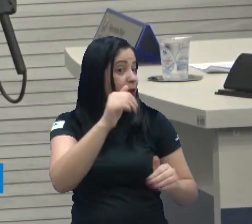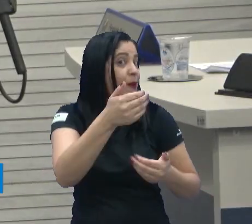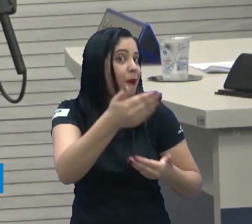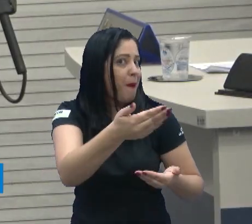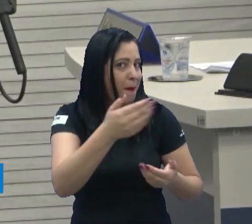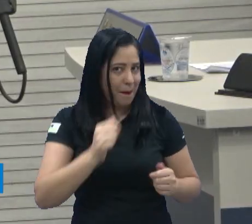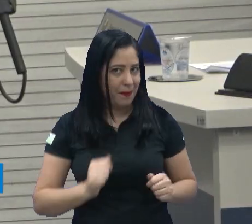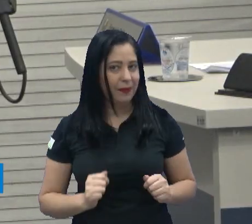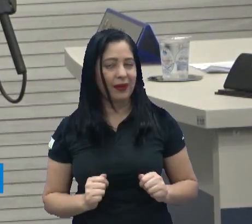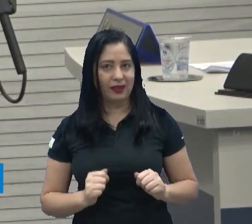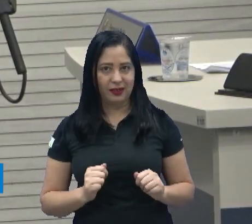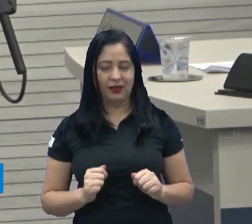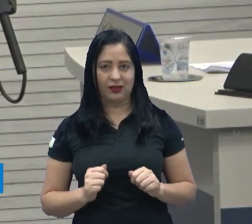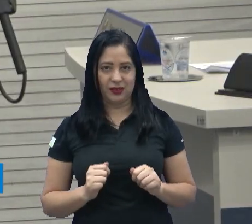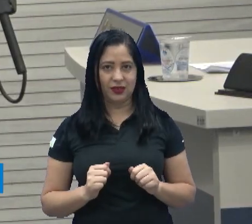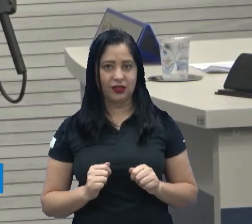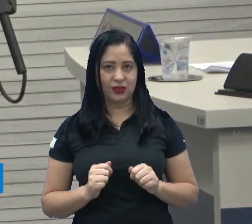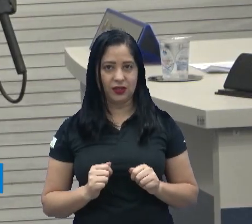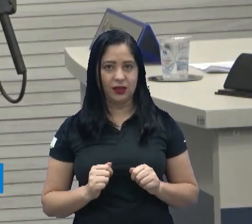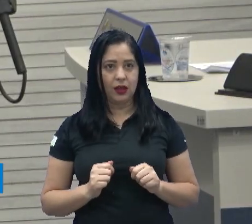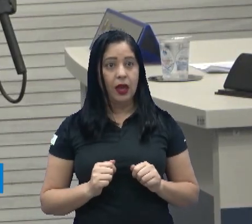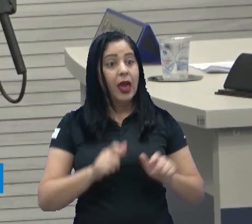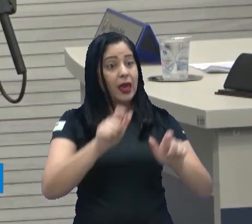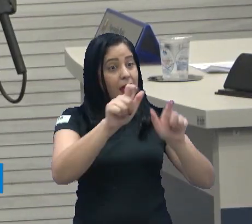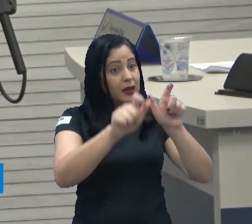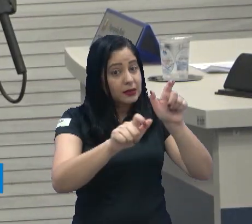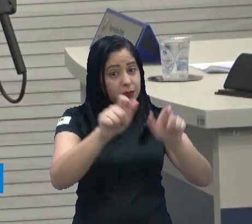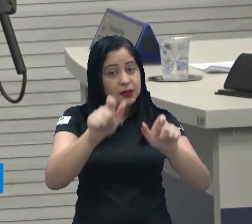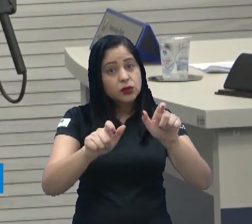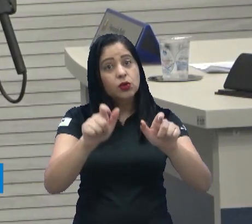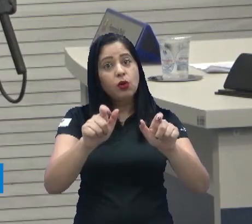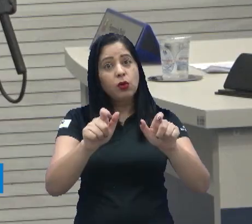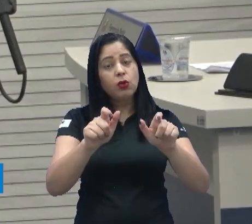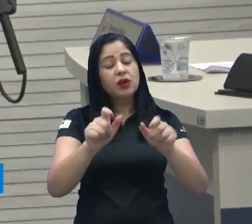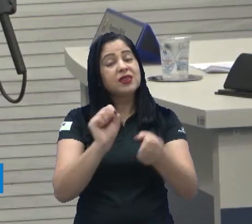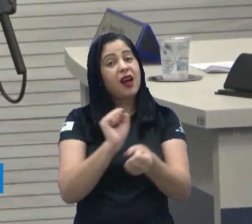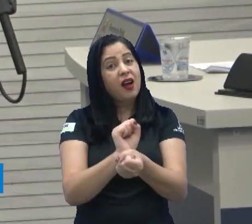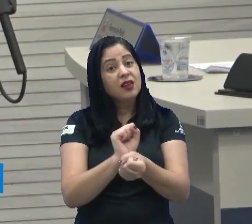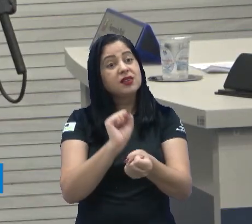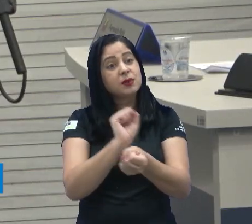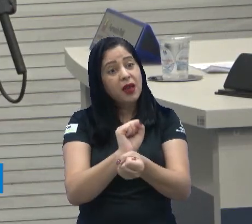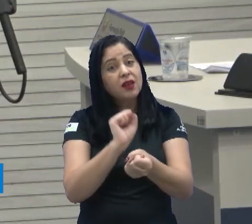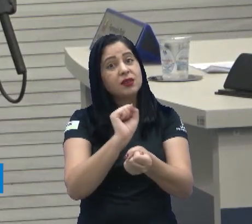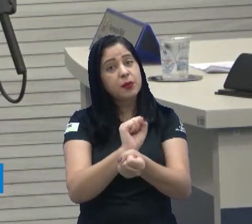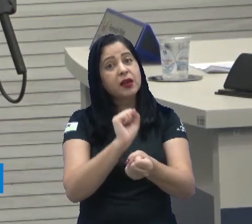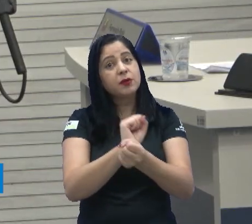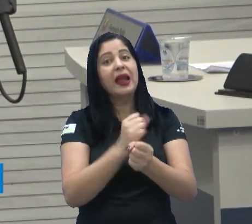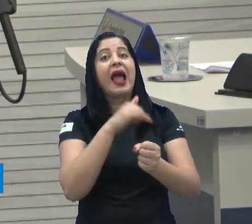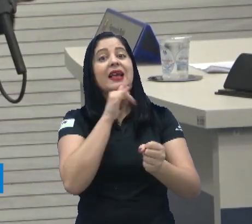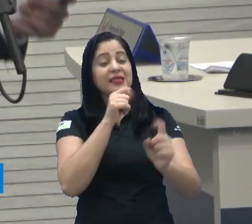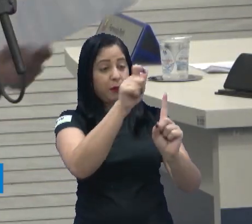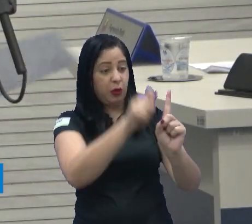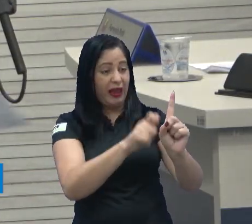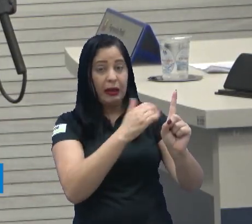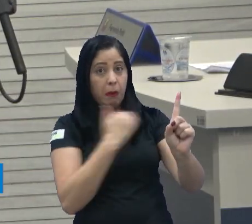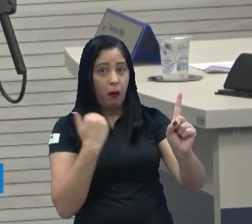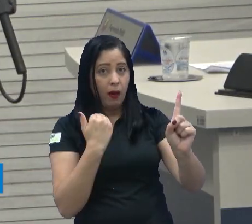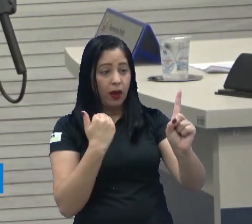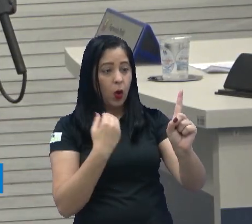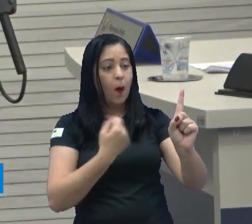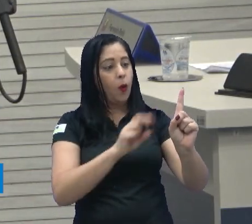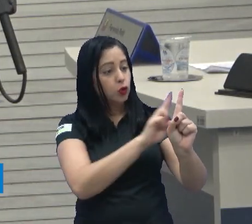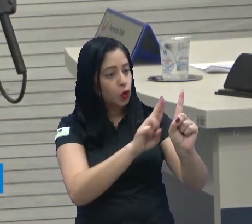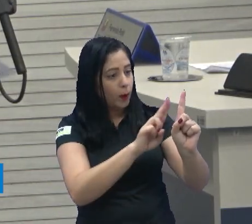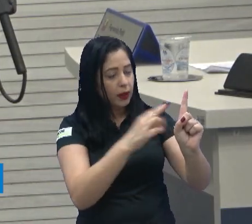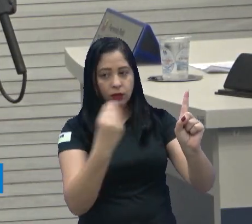né, que a sua história, um ente querido da sua família, tenha um nome numa rua, um nome numa praça, numa